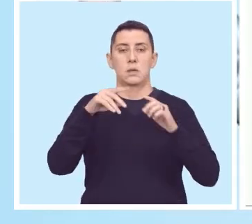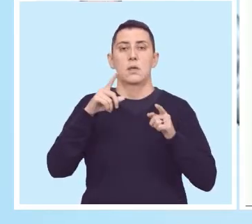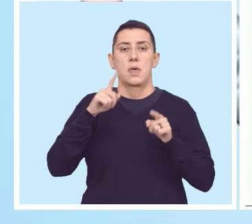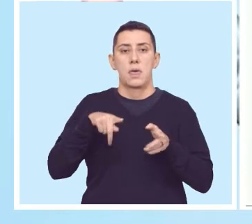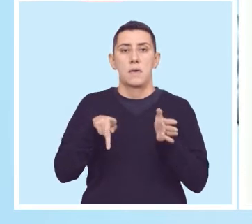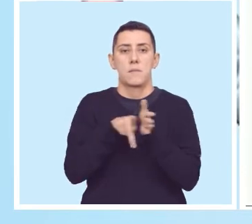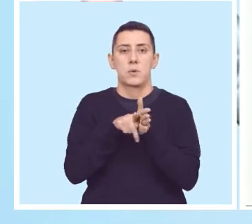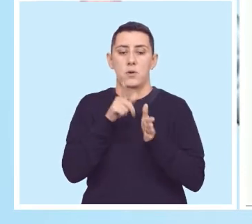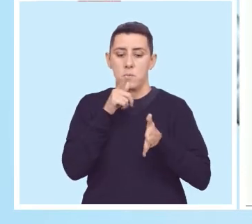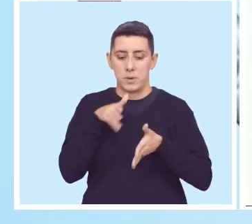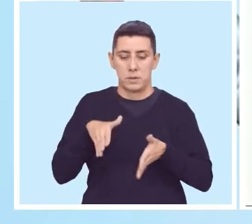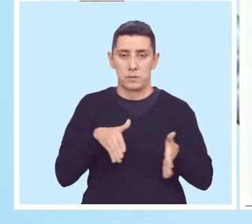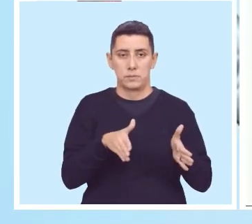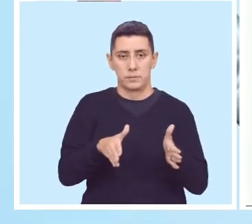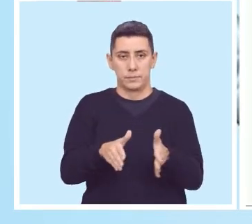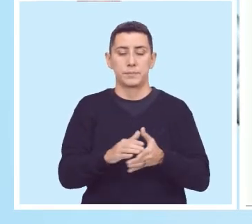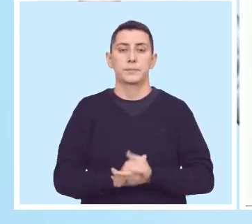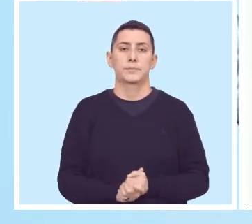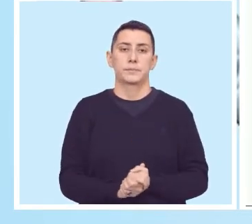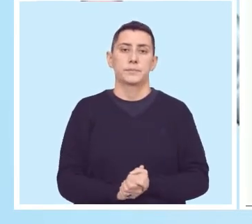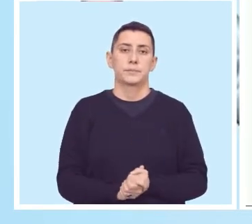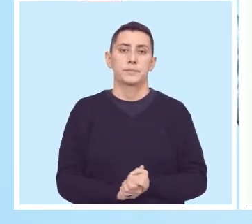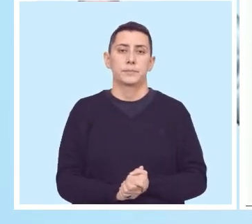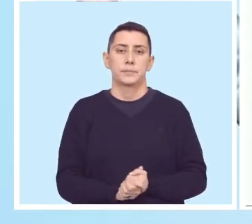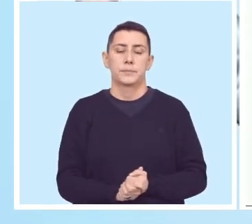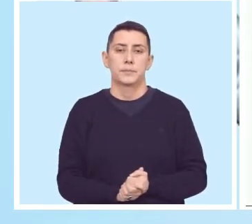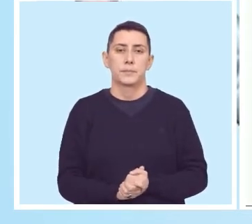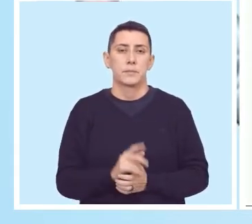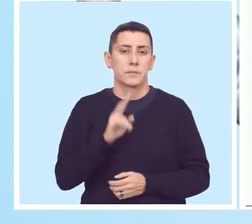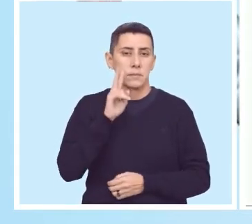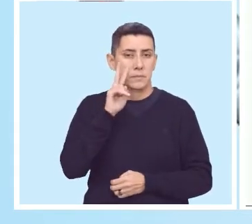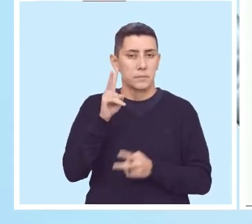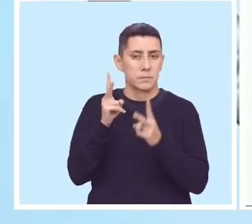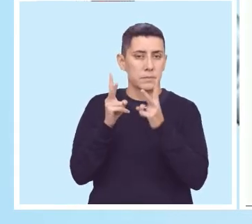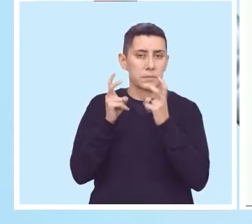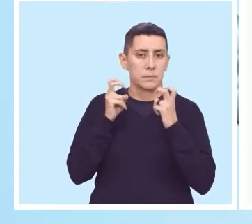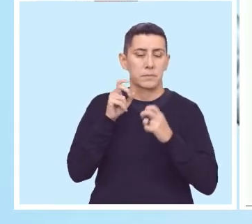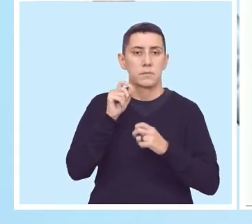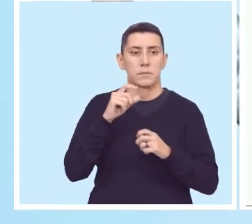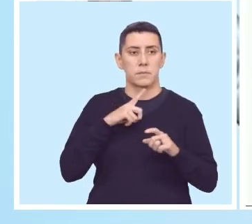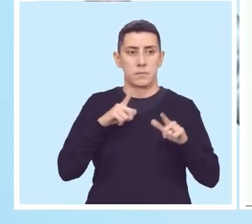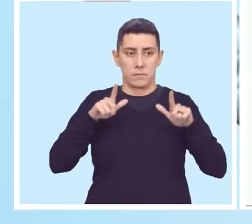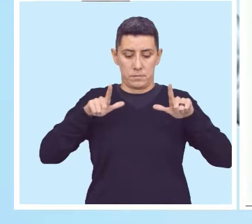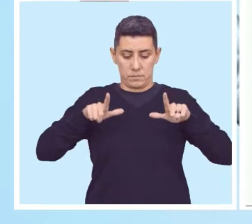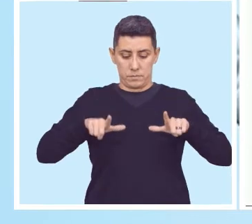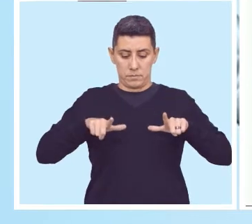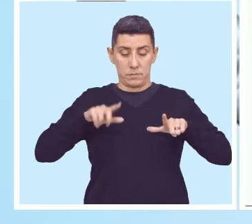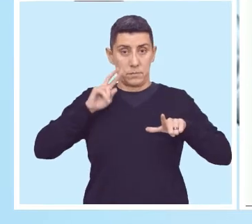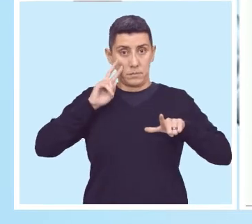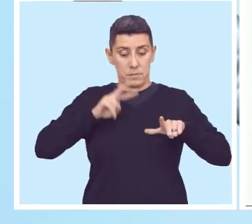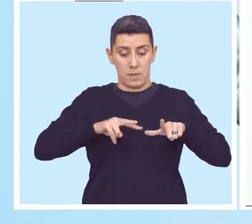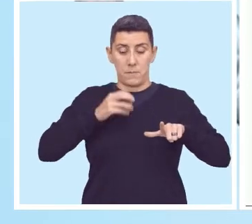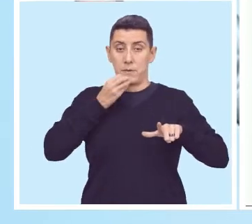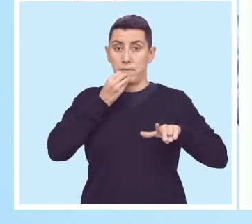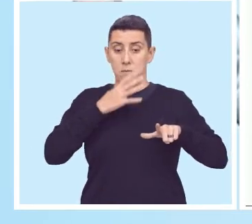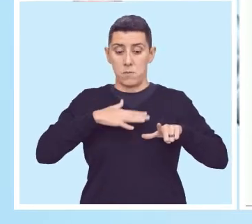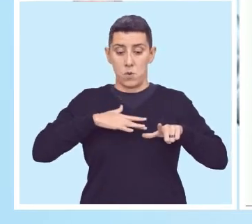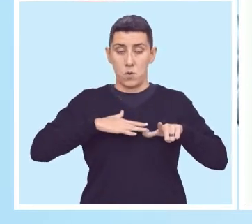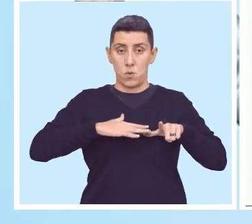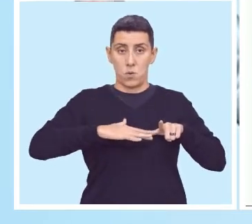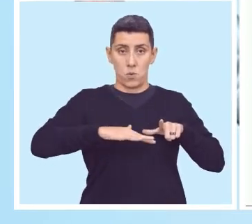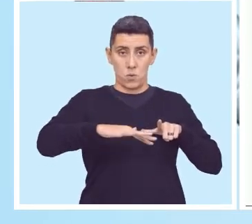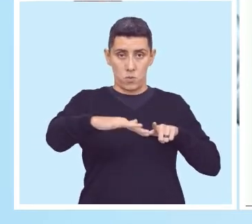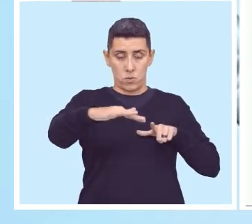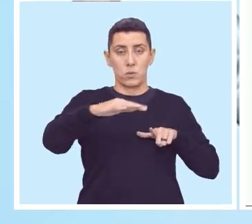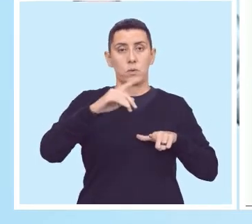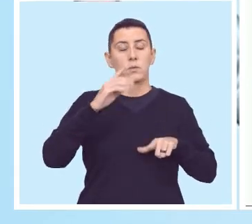de interesse do Igarapé do 40. Basicamente, observa-se uma preocupação com o enquadramento, além disso, uma altitude tal que a gente conseguisse uma